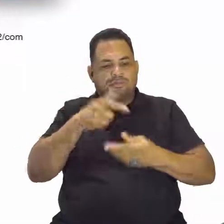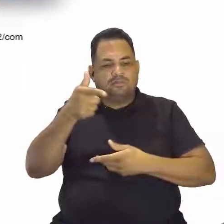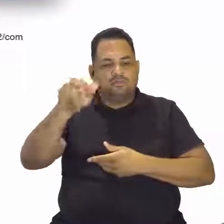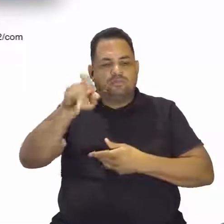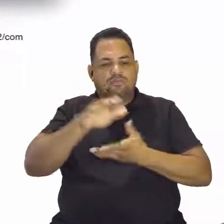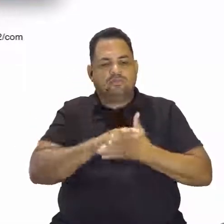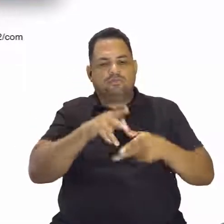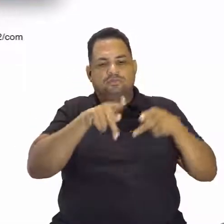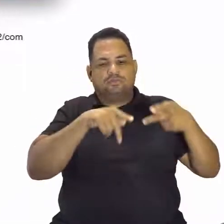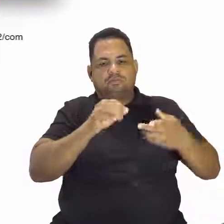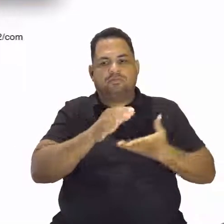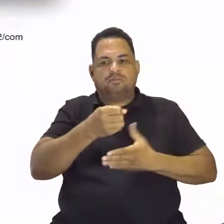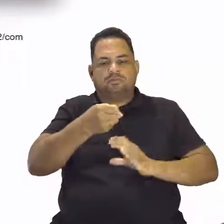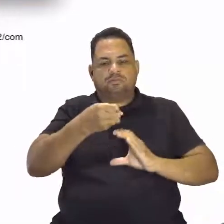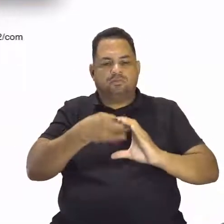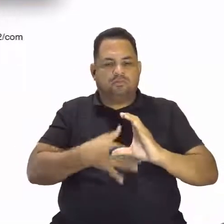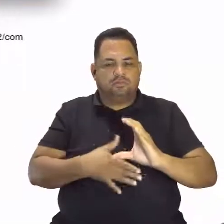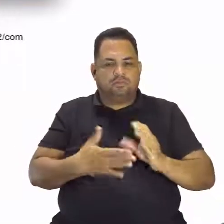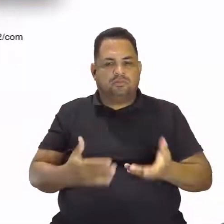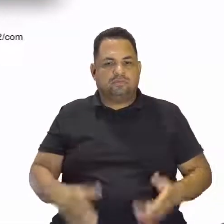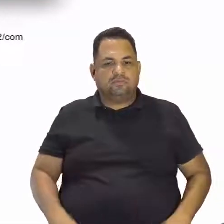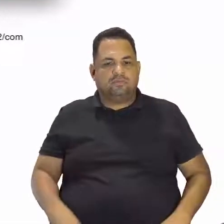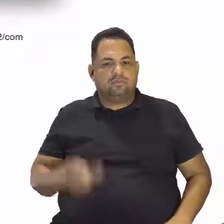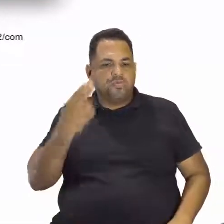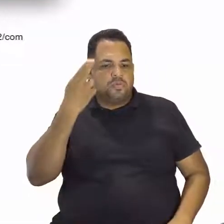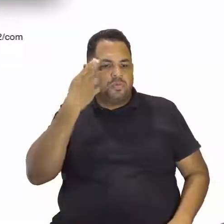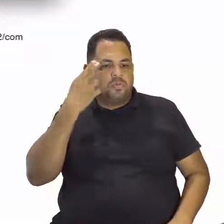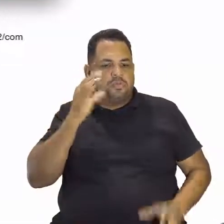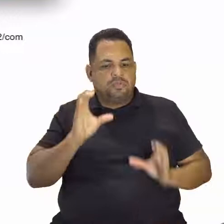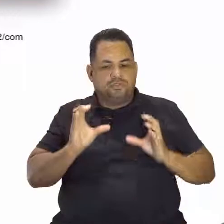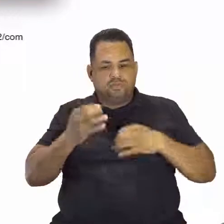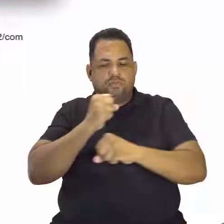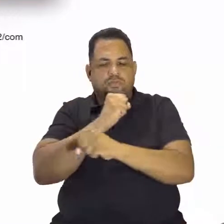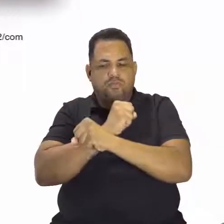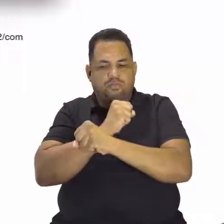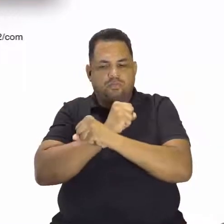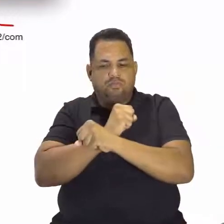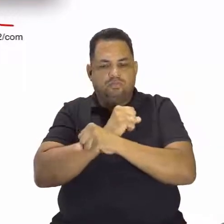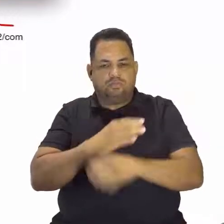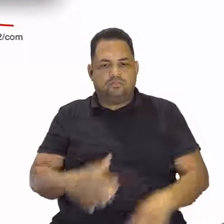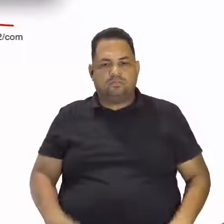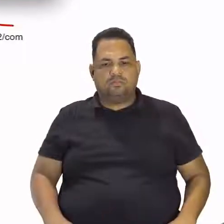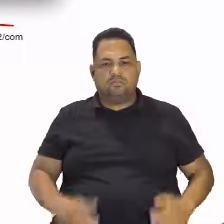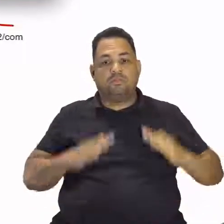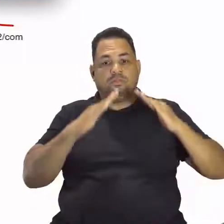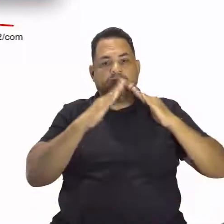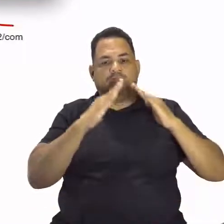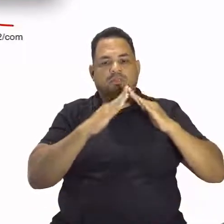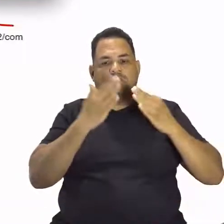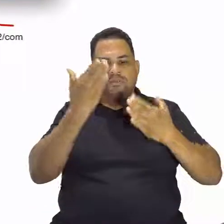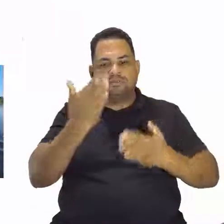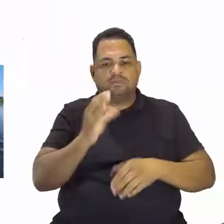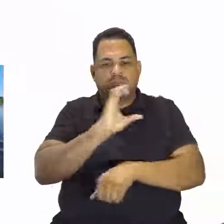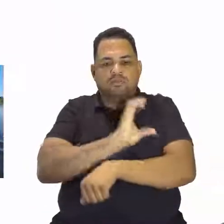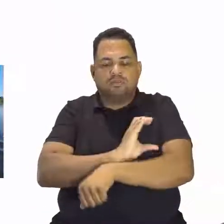São características aí comuns dos quilombos. Aqui é uma moradia quilombola em Costa Marques,